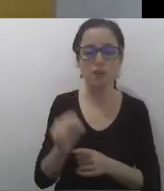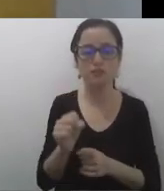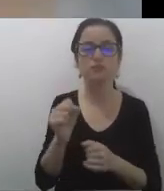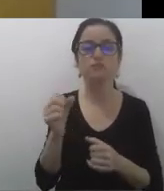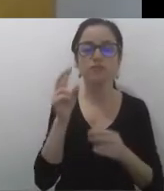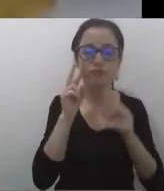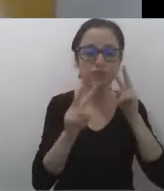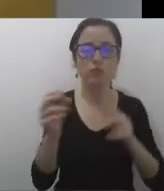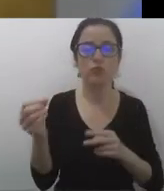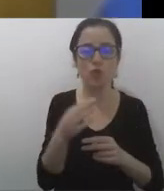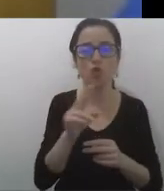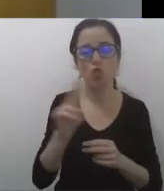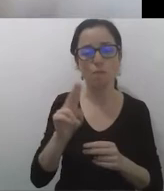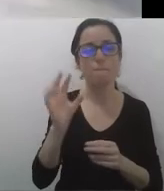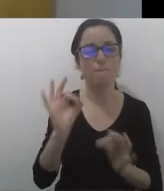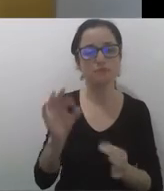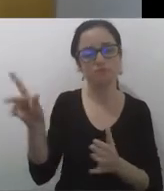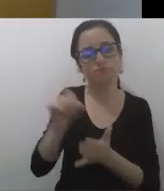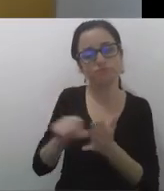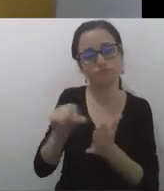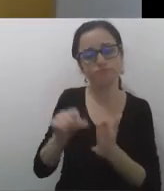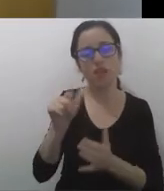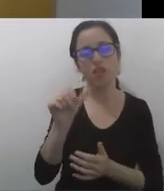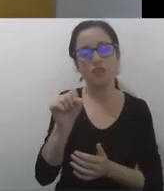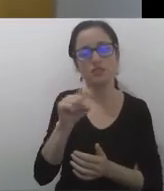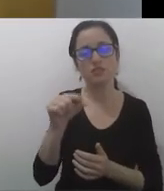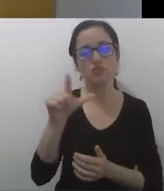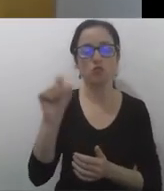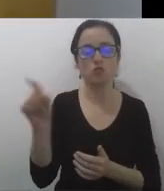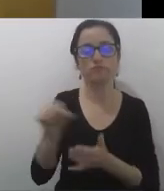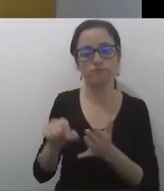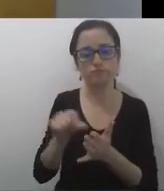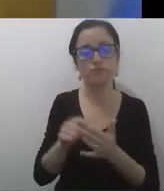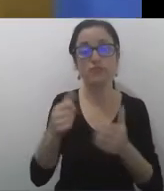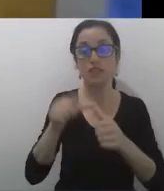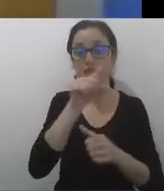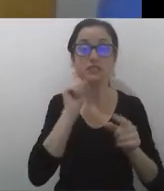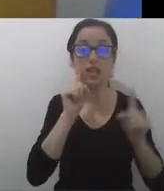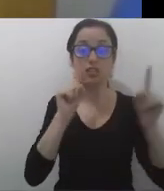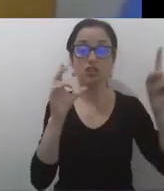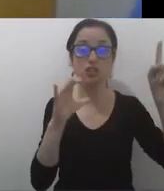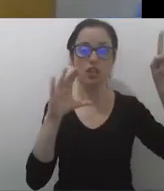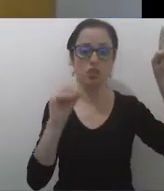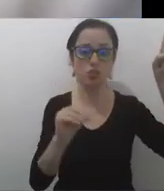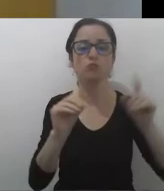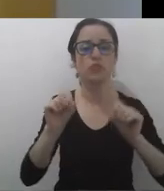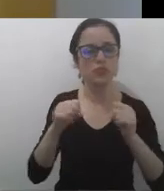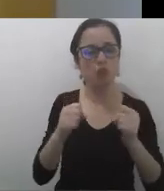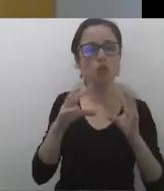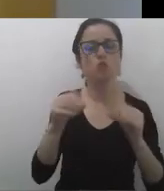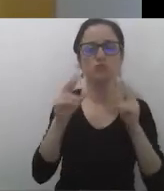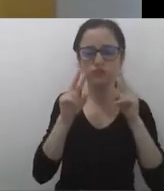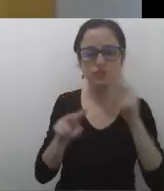Maldonado, Nueva Visión. É o nome do mesmo livro escrito pelo Lazo Moholy-Nagy, que está em Chicago, né? E